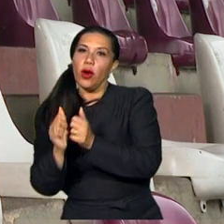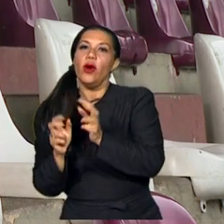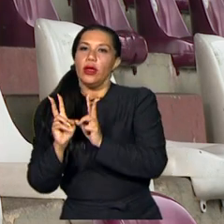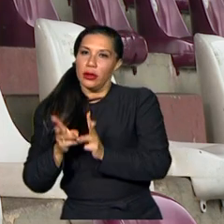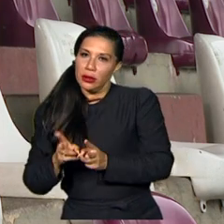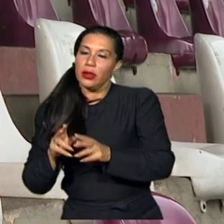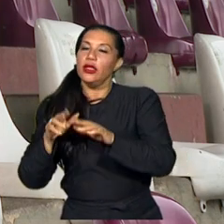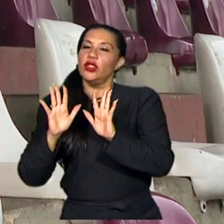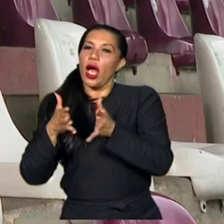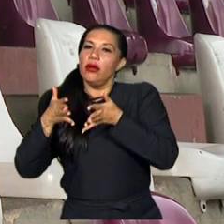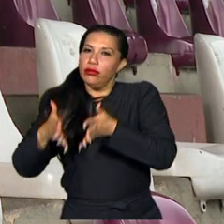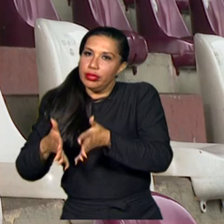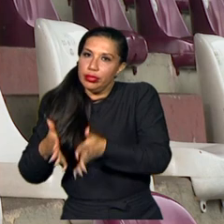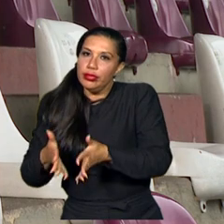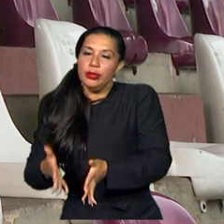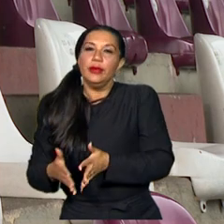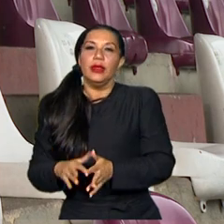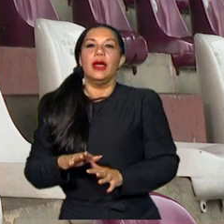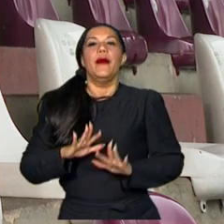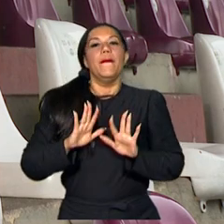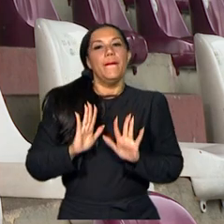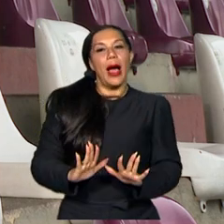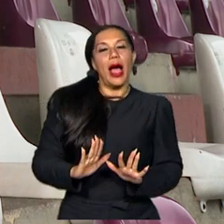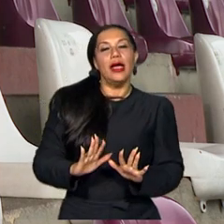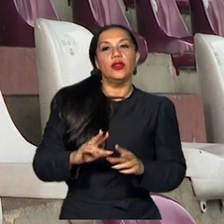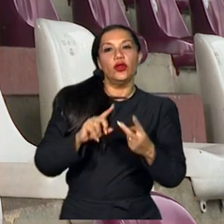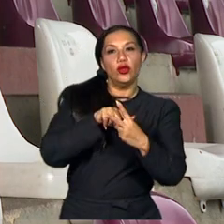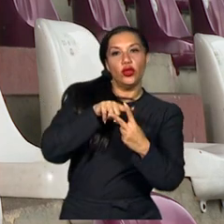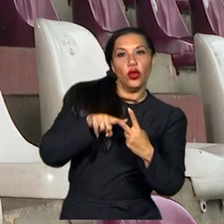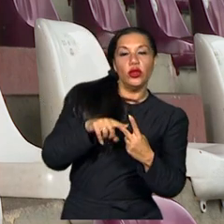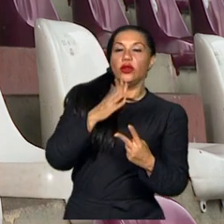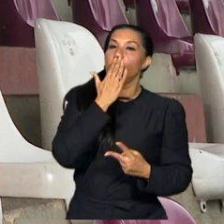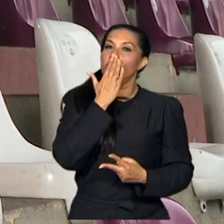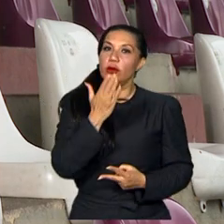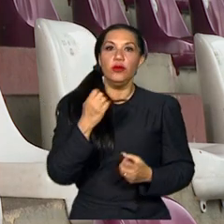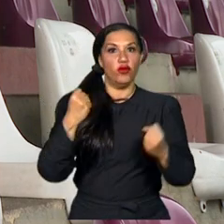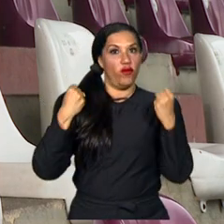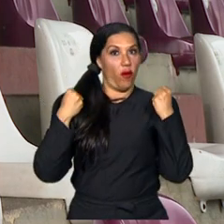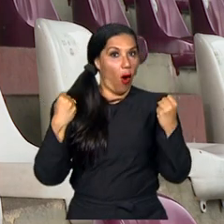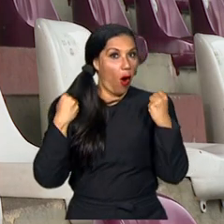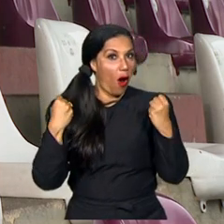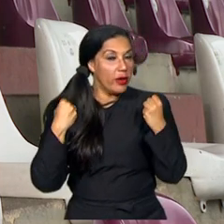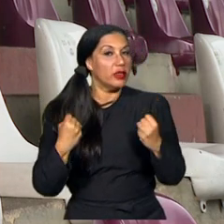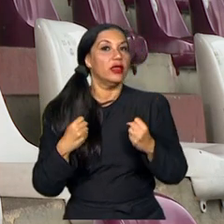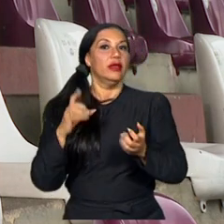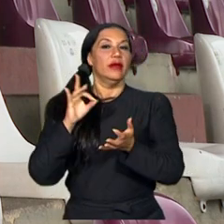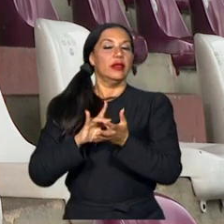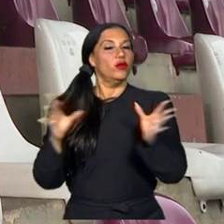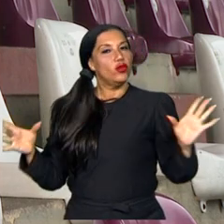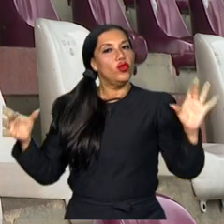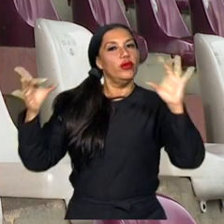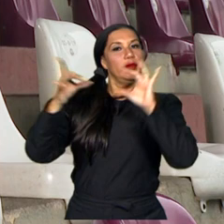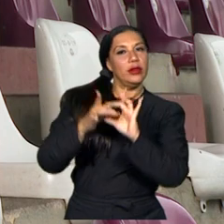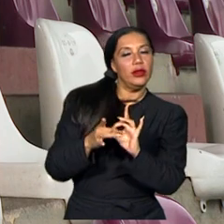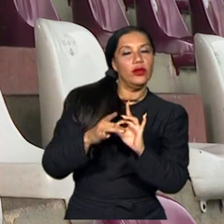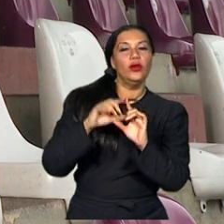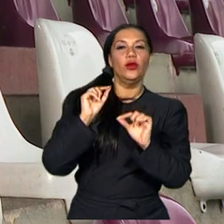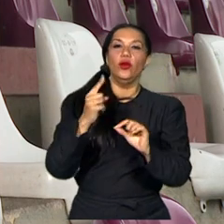várzea, que não era do Crespi, mas, ou seja, dois times fortes, se uniram e